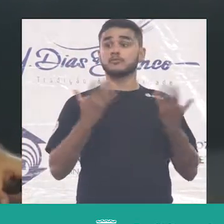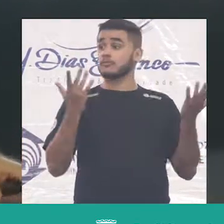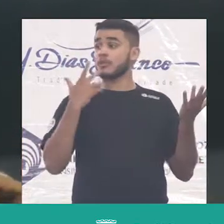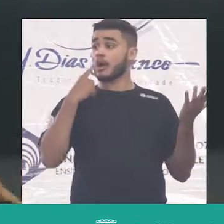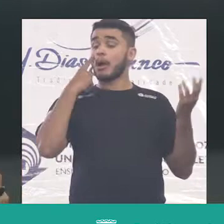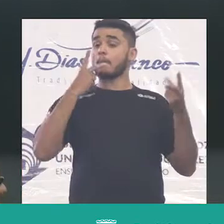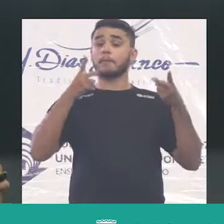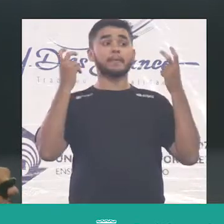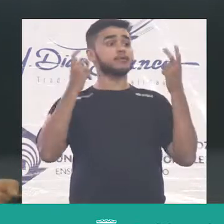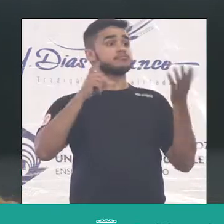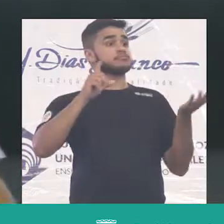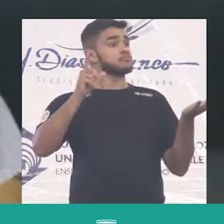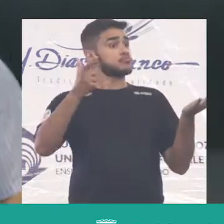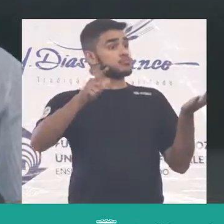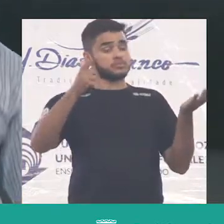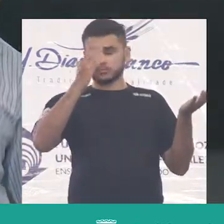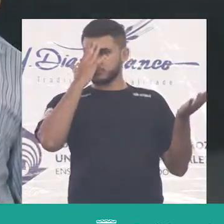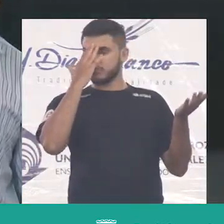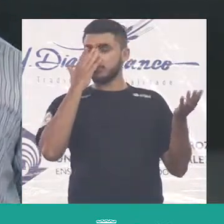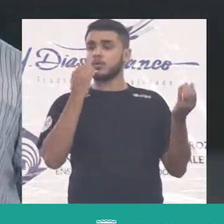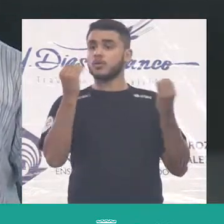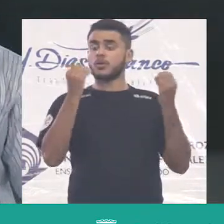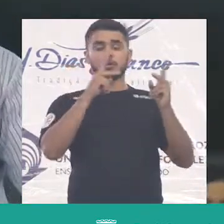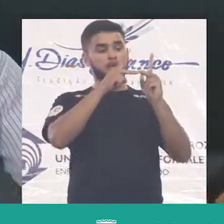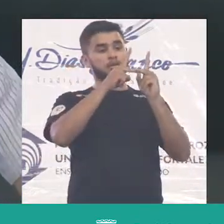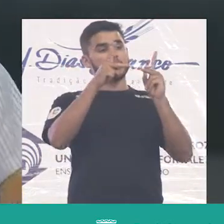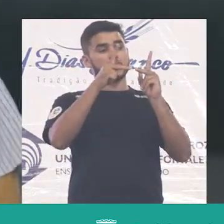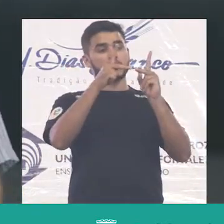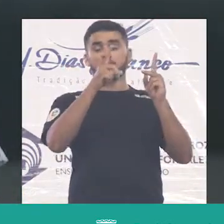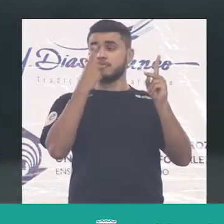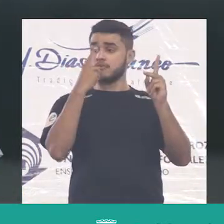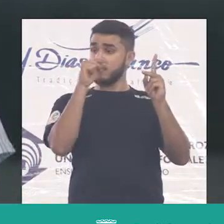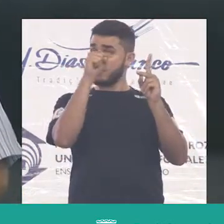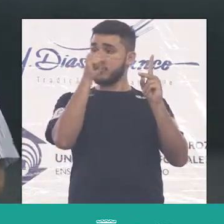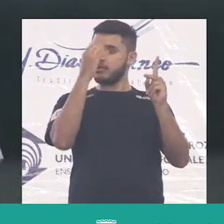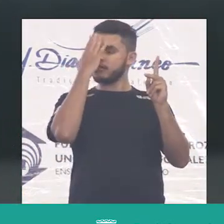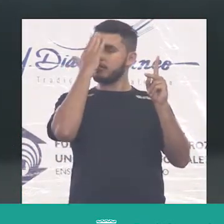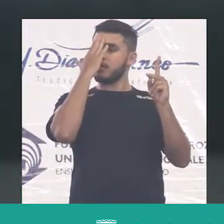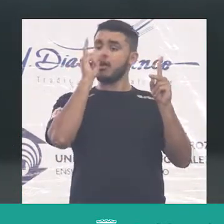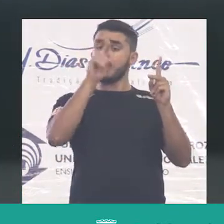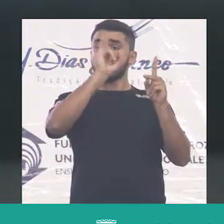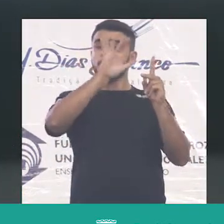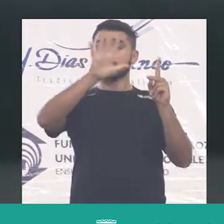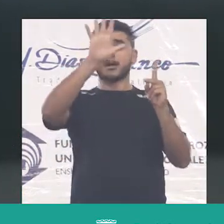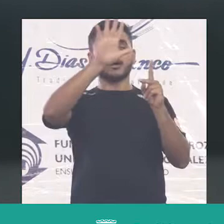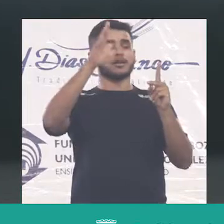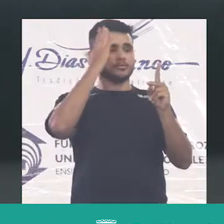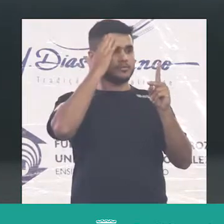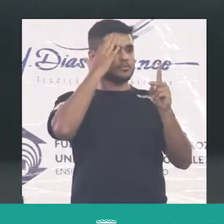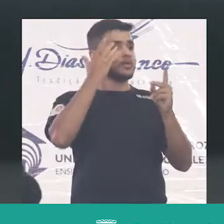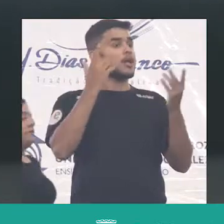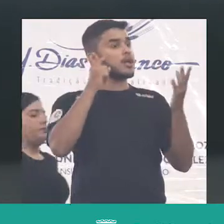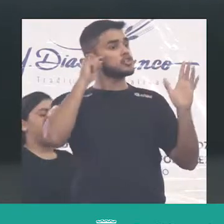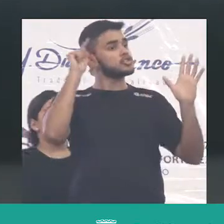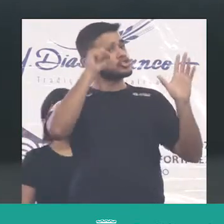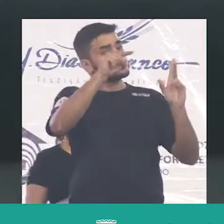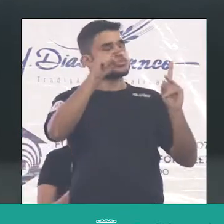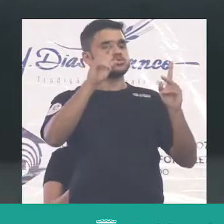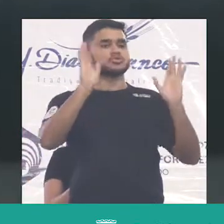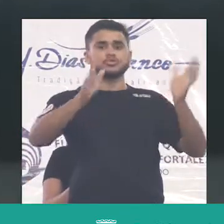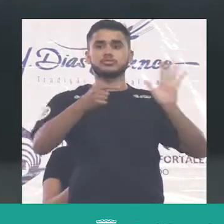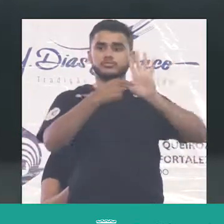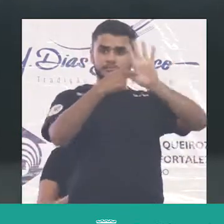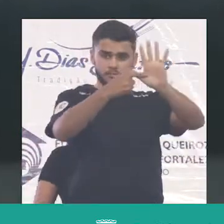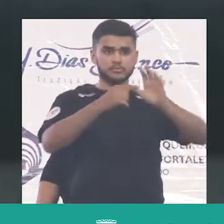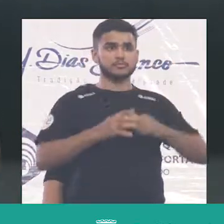não perceber que essa nossa figura aí, ó, ela é uma figura presa já está com